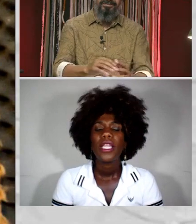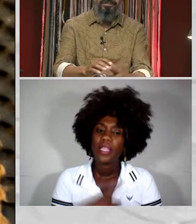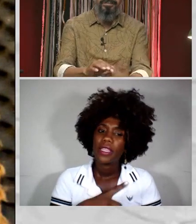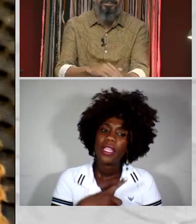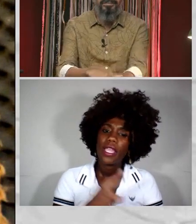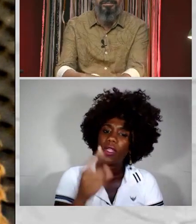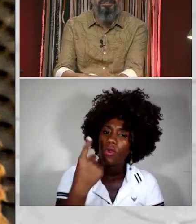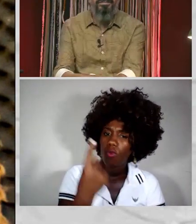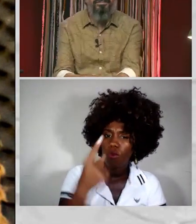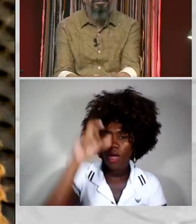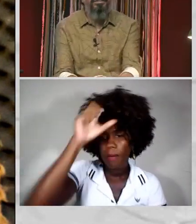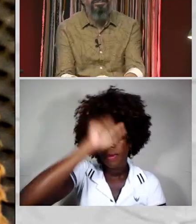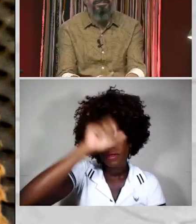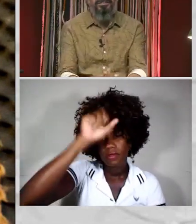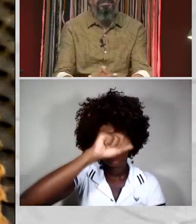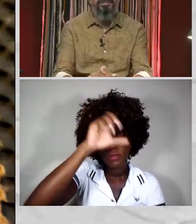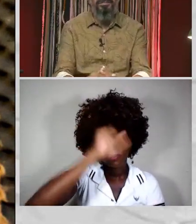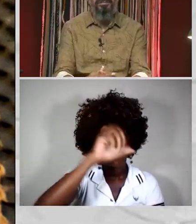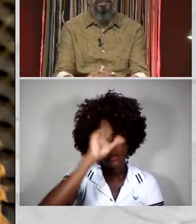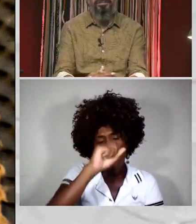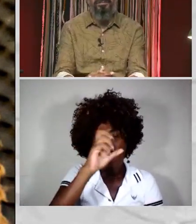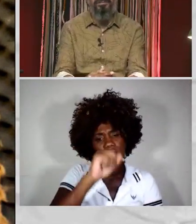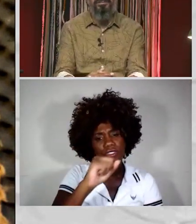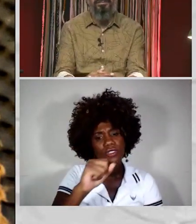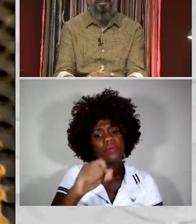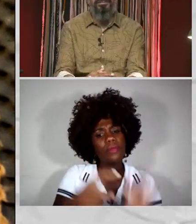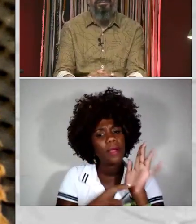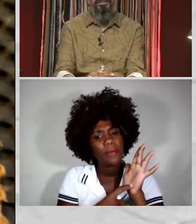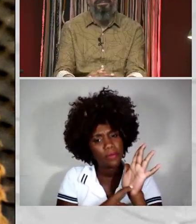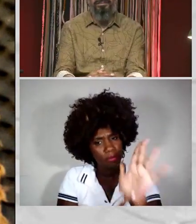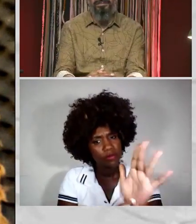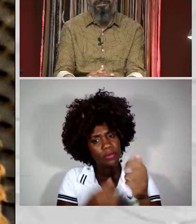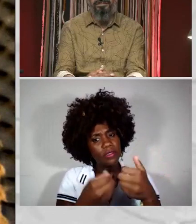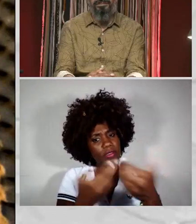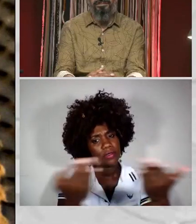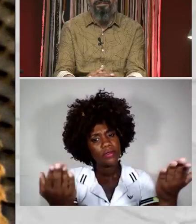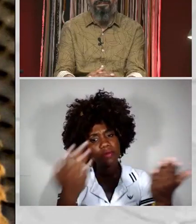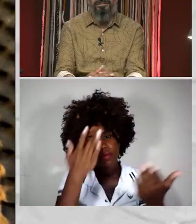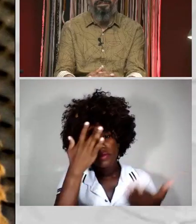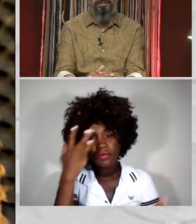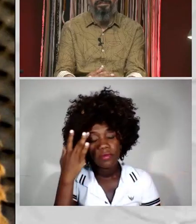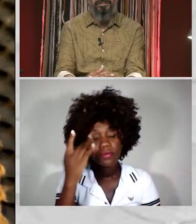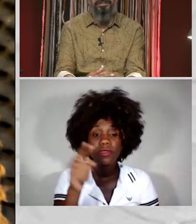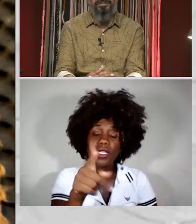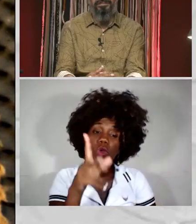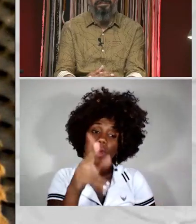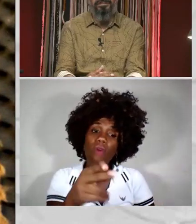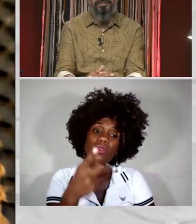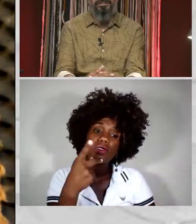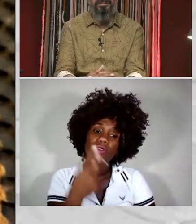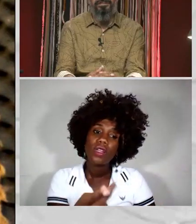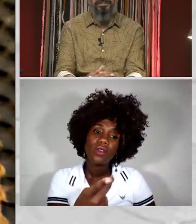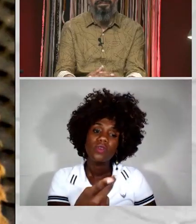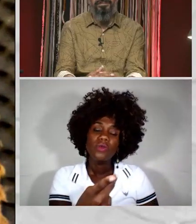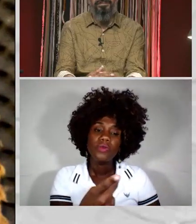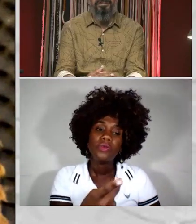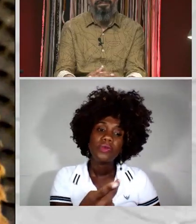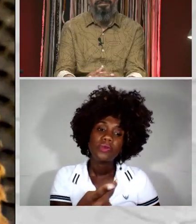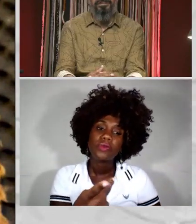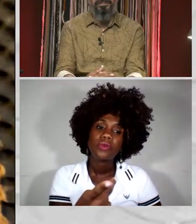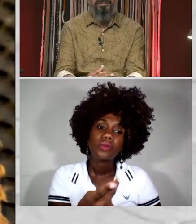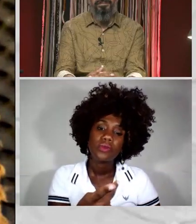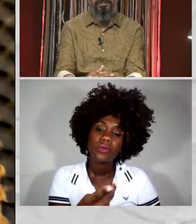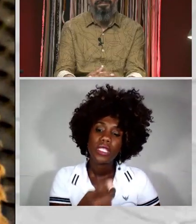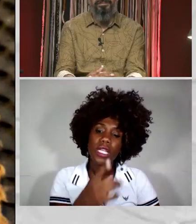uma lição a ser passada, porque, como você falou, que